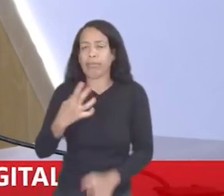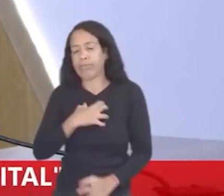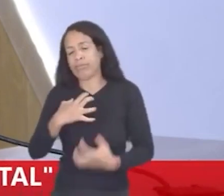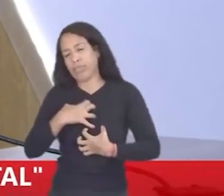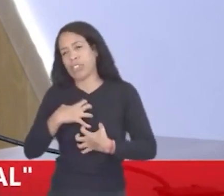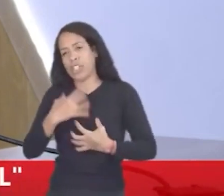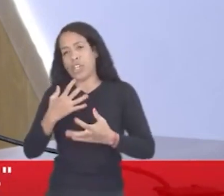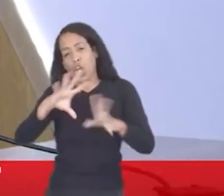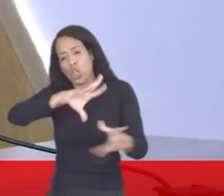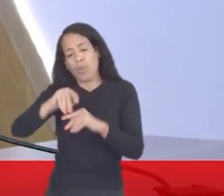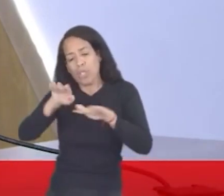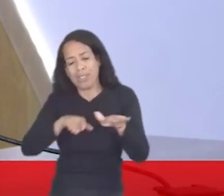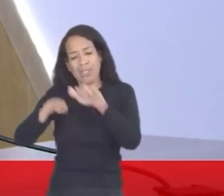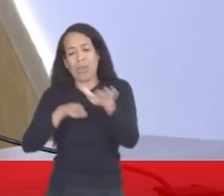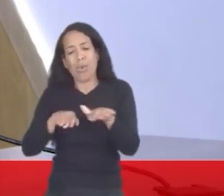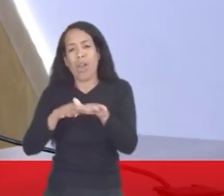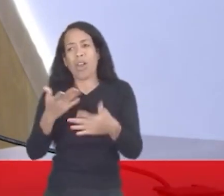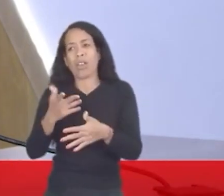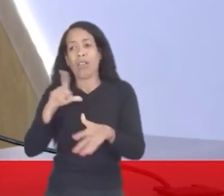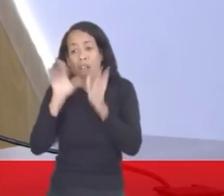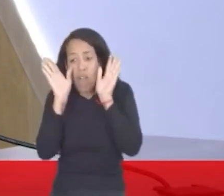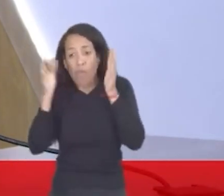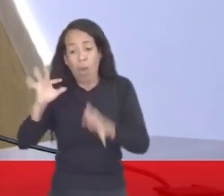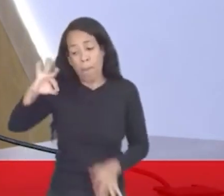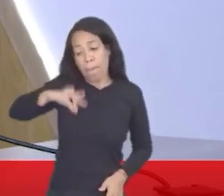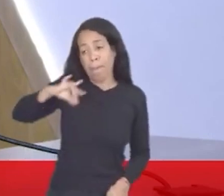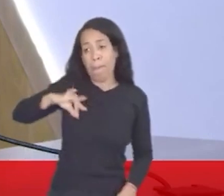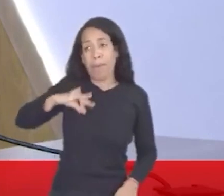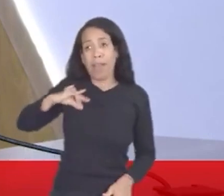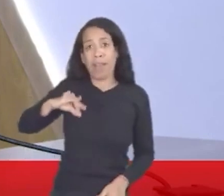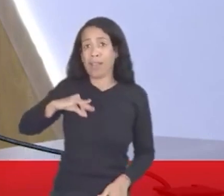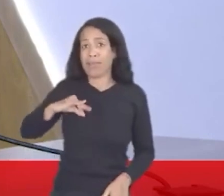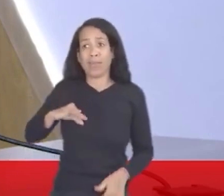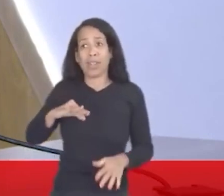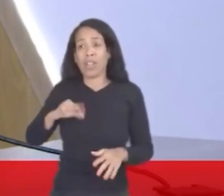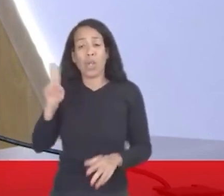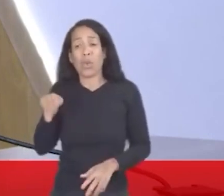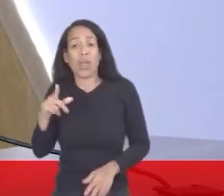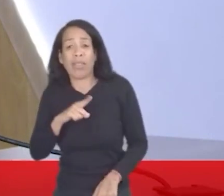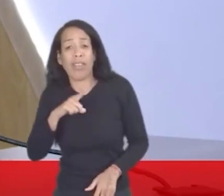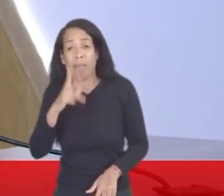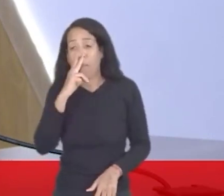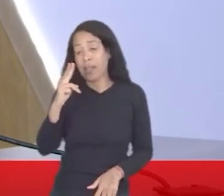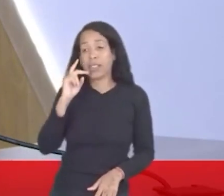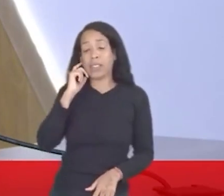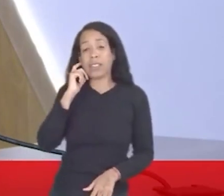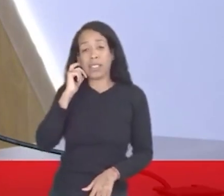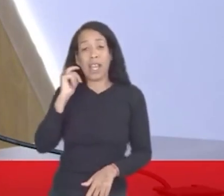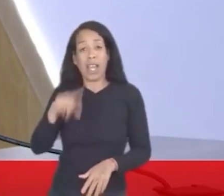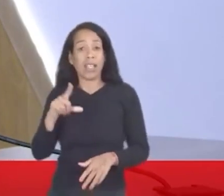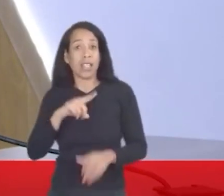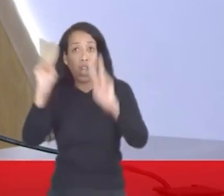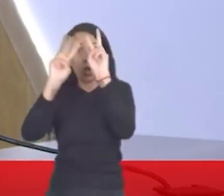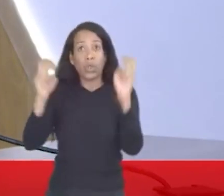mundo tão desigual feito o que a gente vive hoje, um mundo com uma concentração de renda assim, astronômica, que nós nunca tivemos nada parecido, que isso se torne um